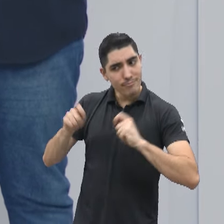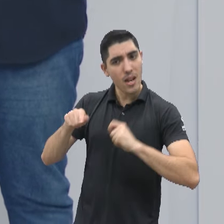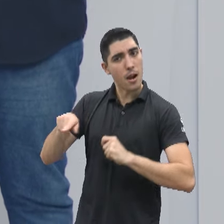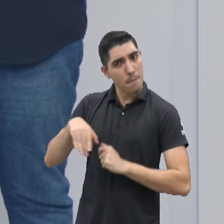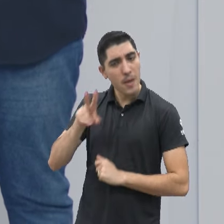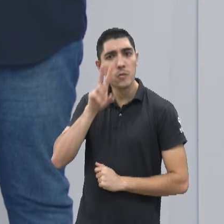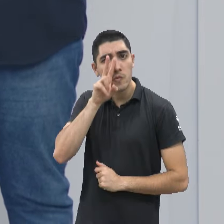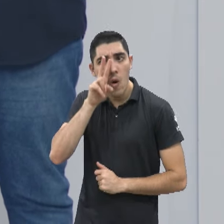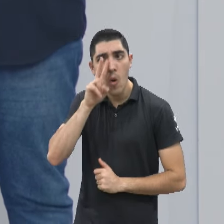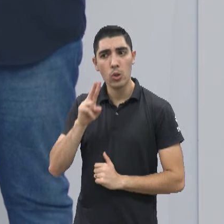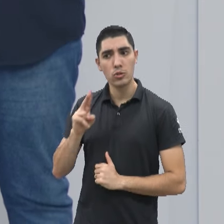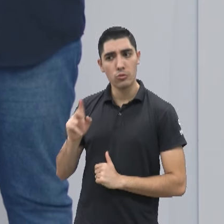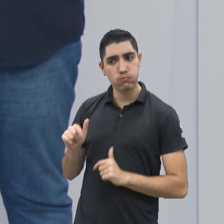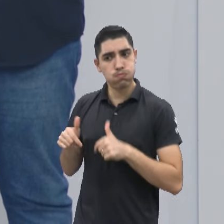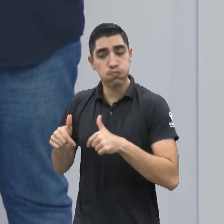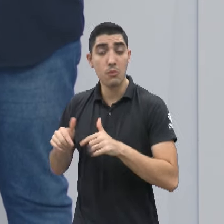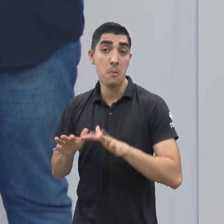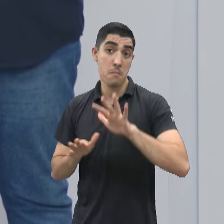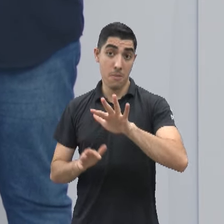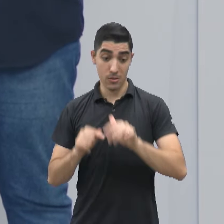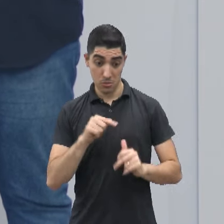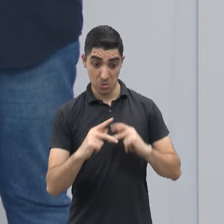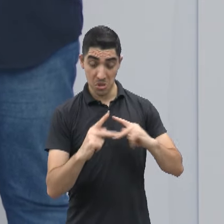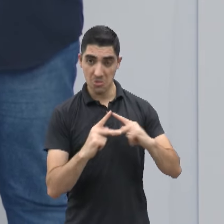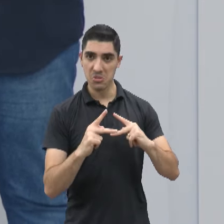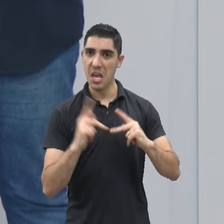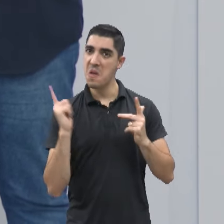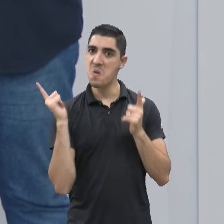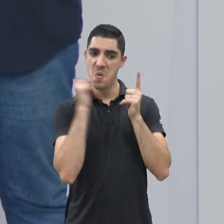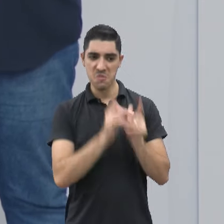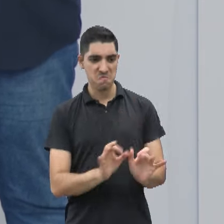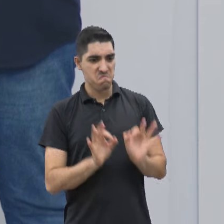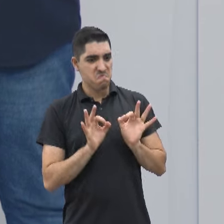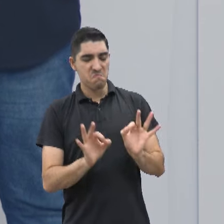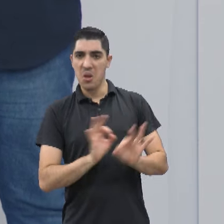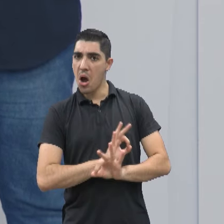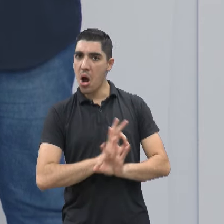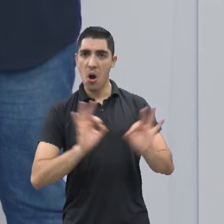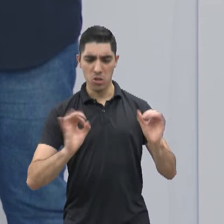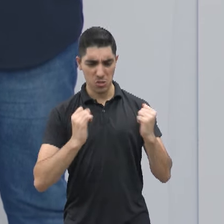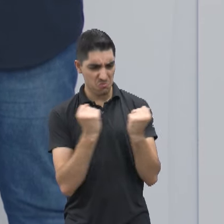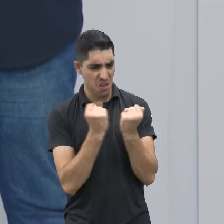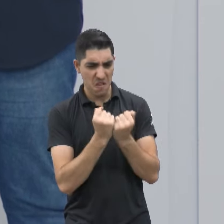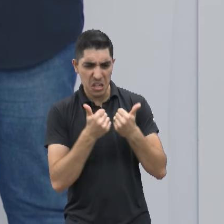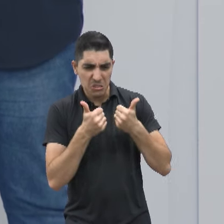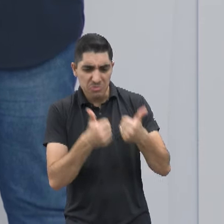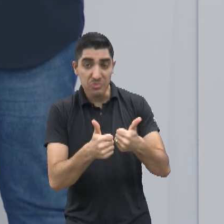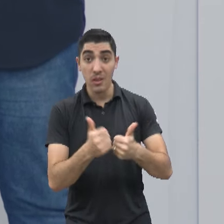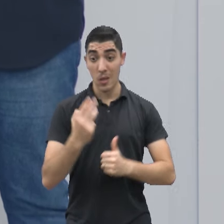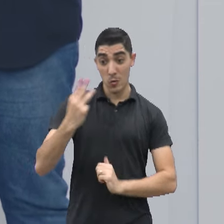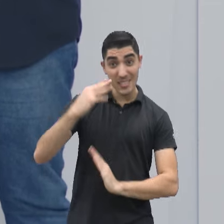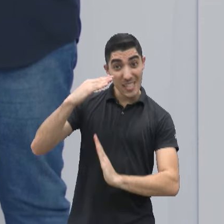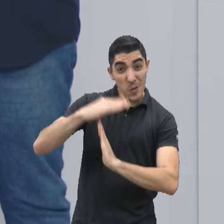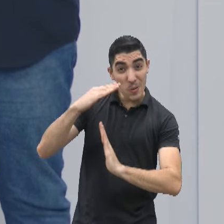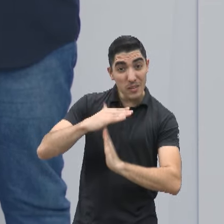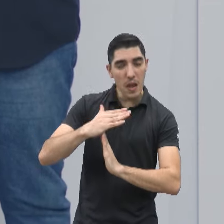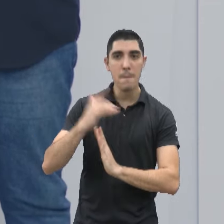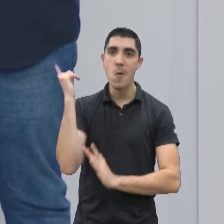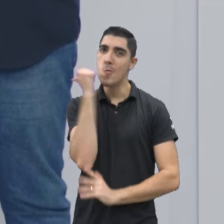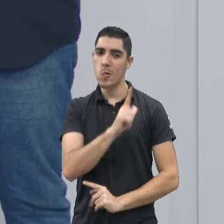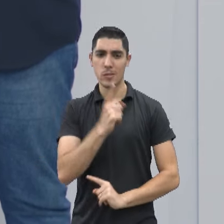o São José fez aquilo que se esperava, se aplicou na defesa, foi efetivo no terceiro quarto, que vinha sendo uma pedra